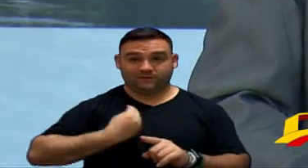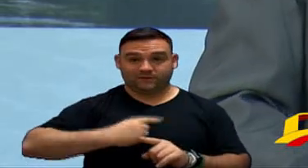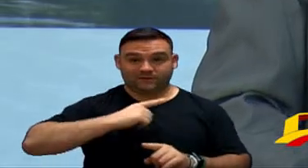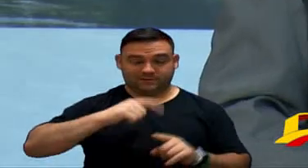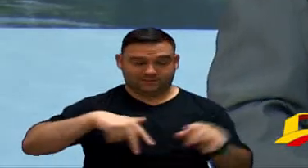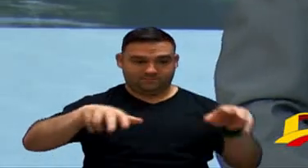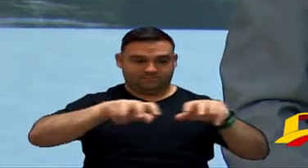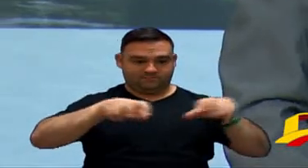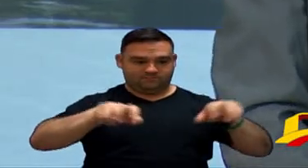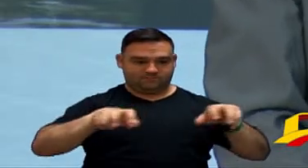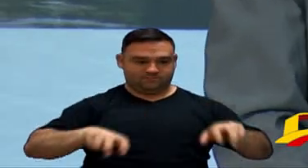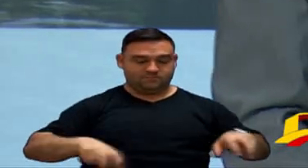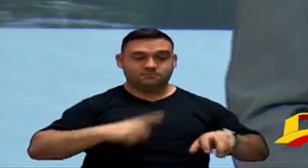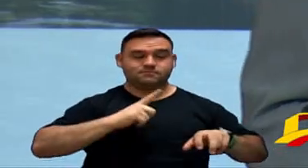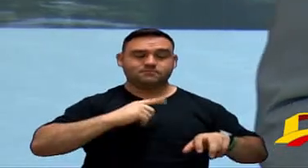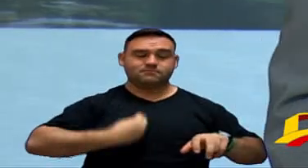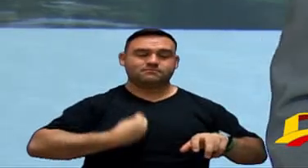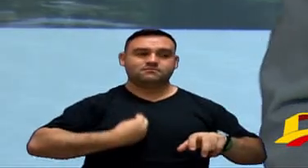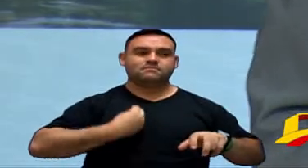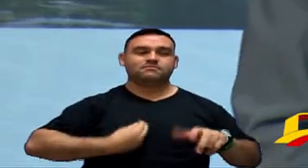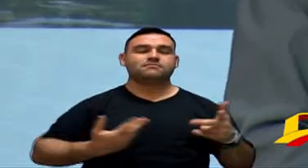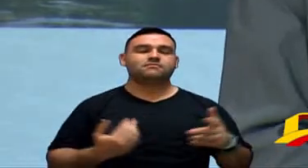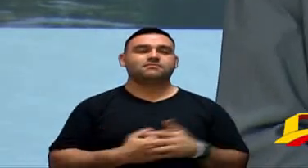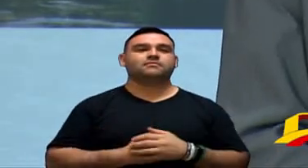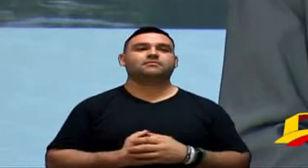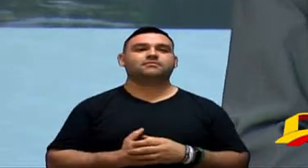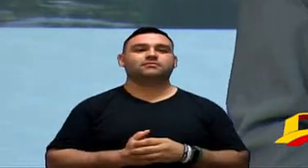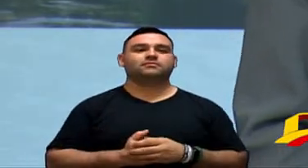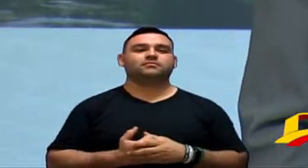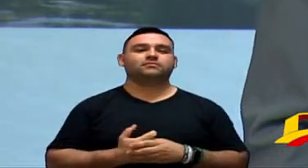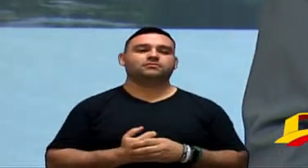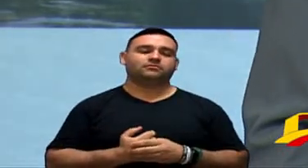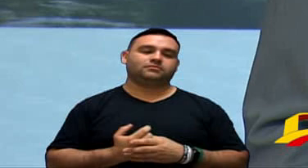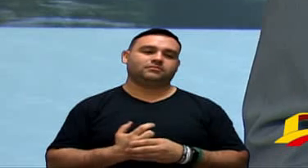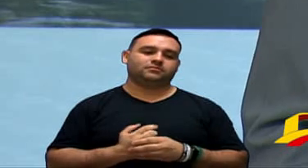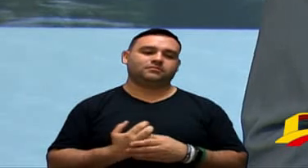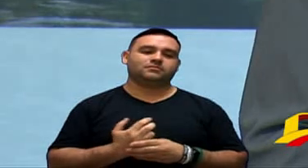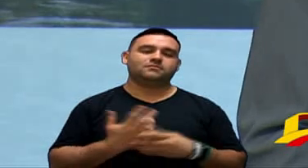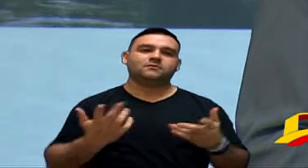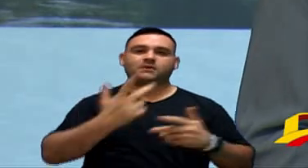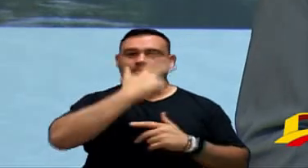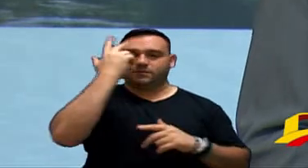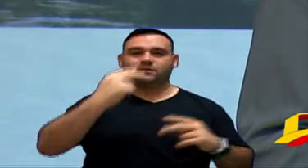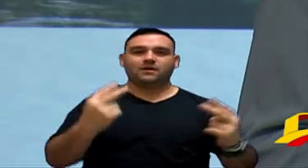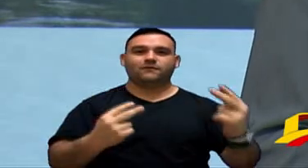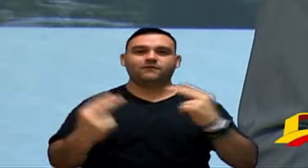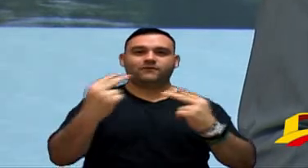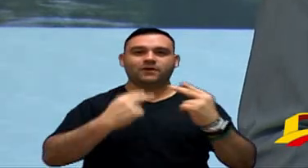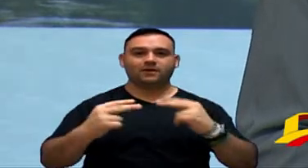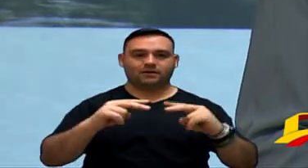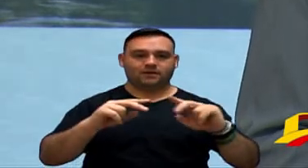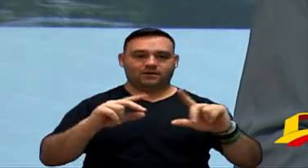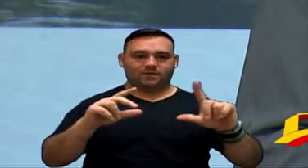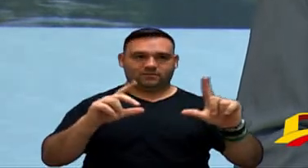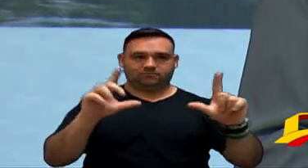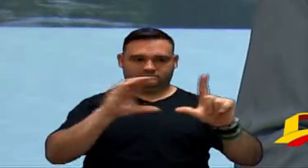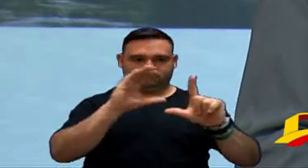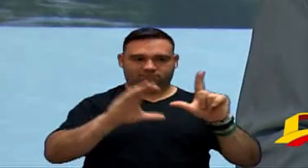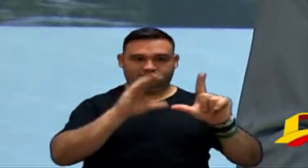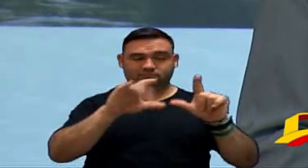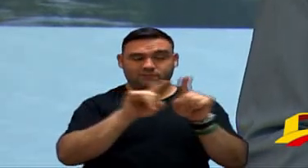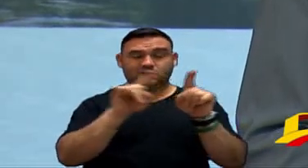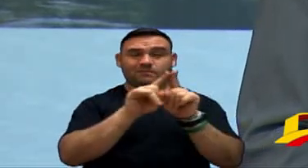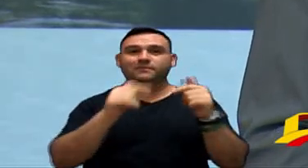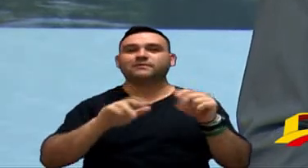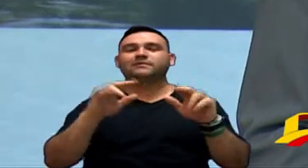aqui no nosso nas nossas Galerias as pessoas que nos assistem pela TV Legislativa pelas mídias